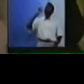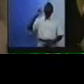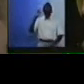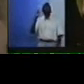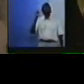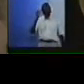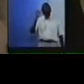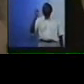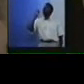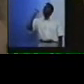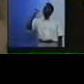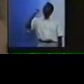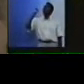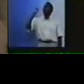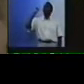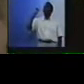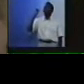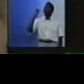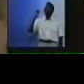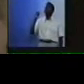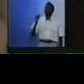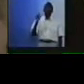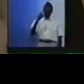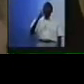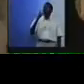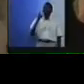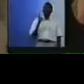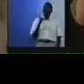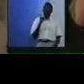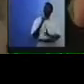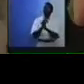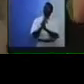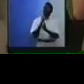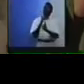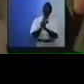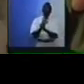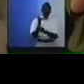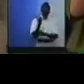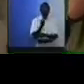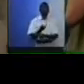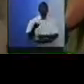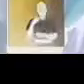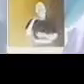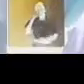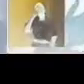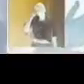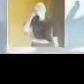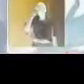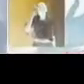fazia tanto tempo que eu não mais te procurava.